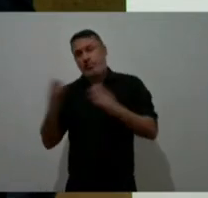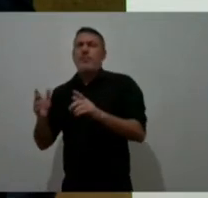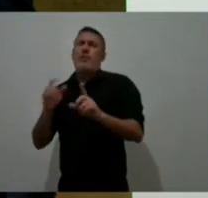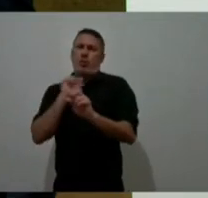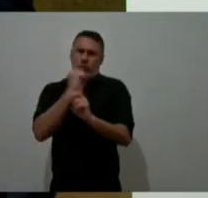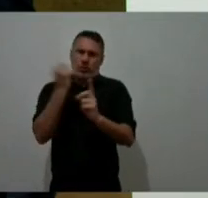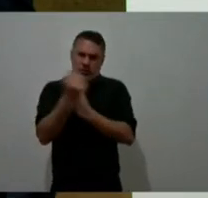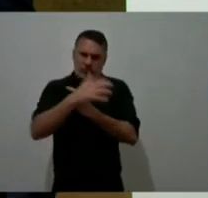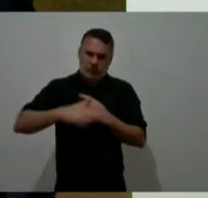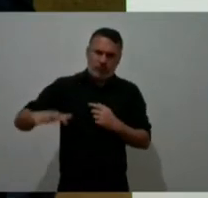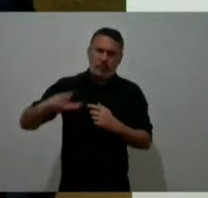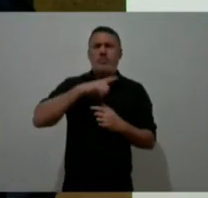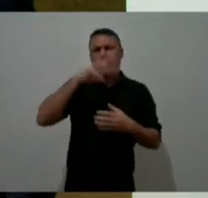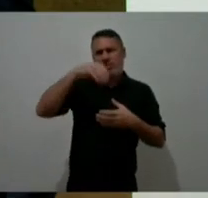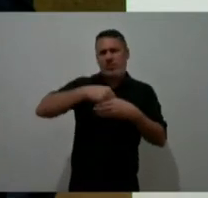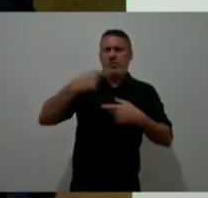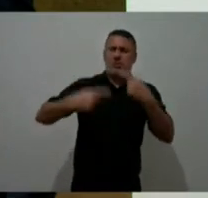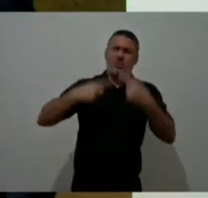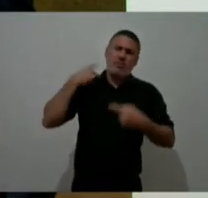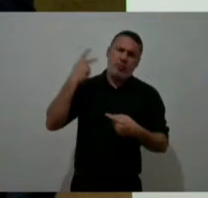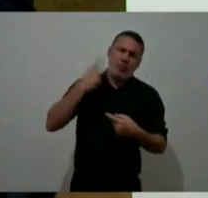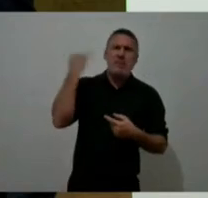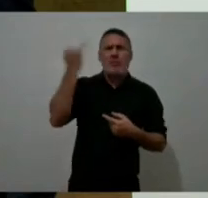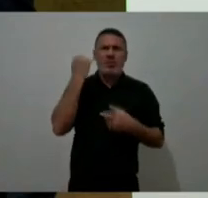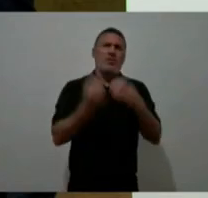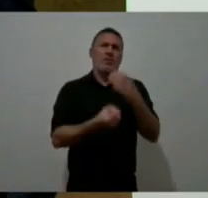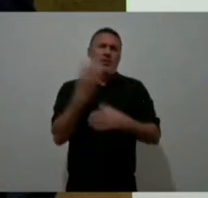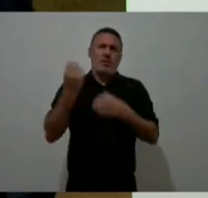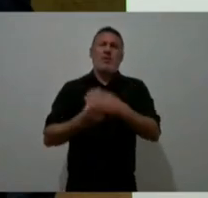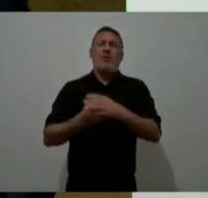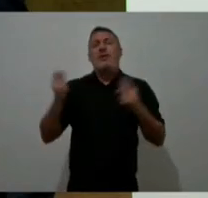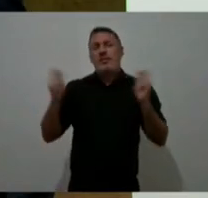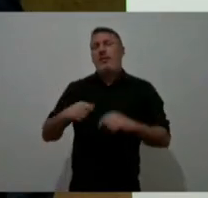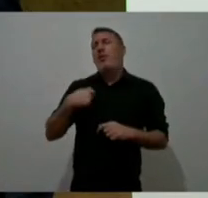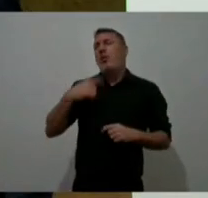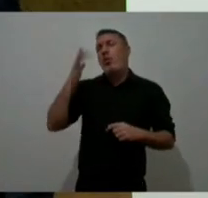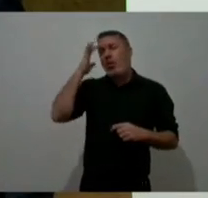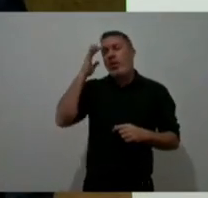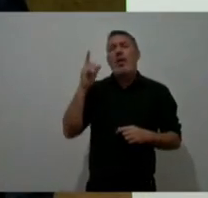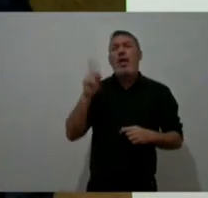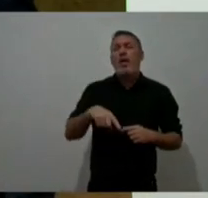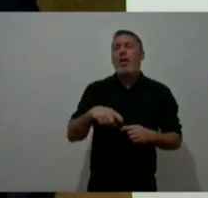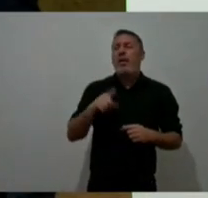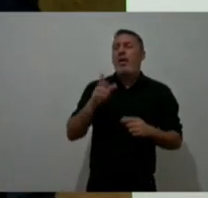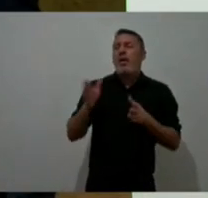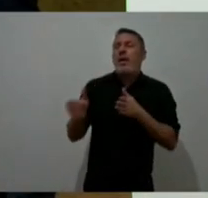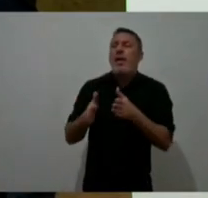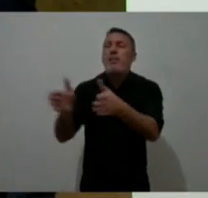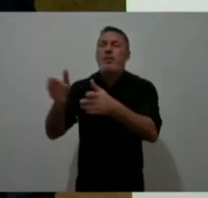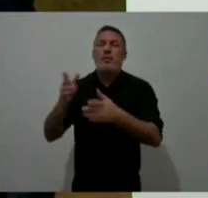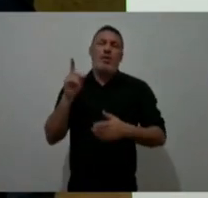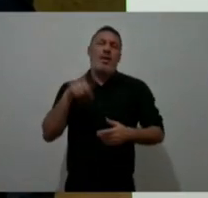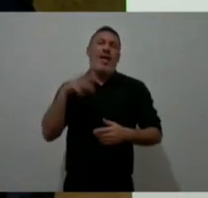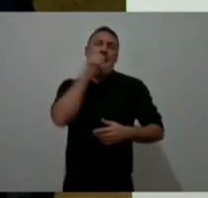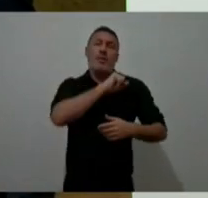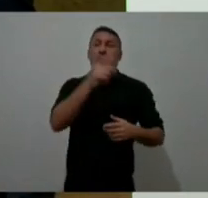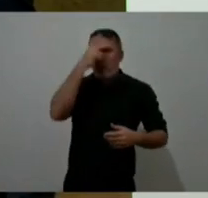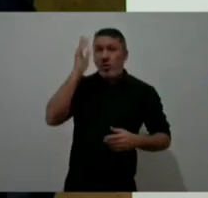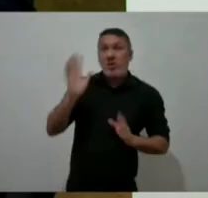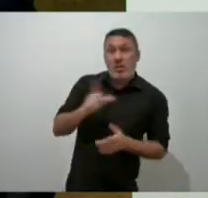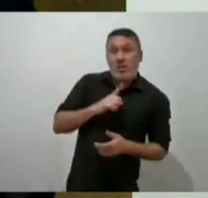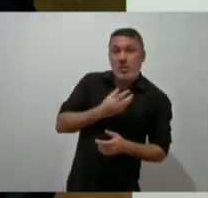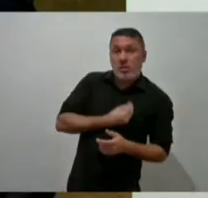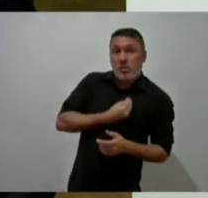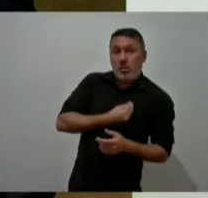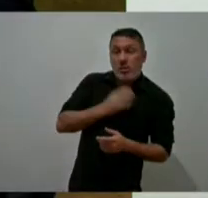políticas públicas importantes que pode fazer, é dar fluidez para quem realmente já está nesse modelo. É dar fluidez, dar